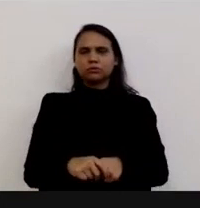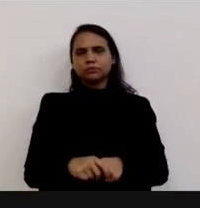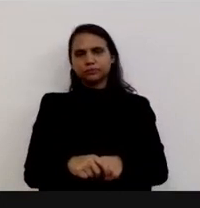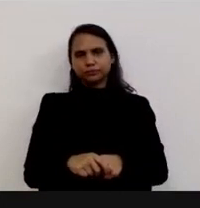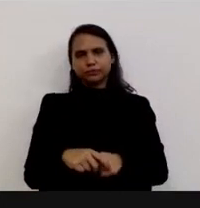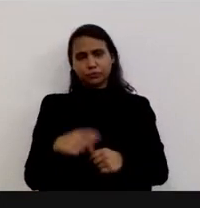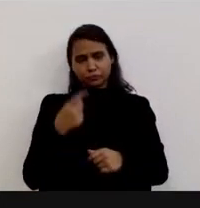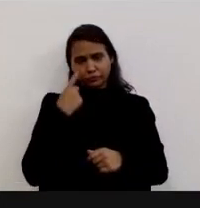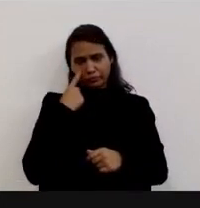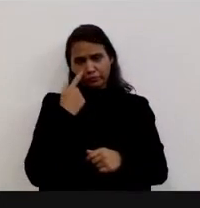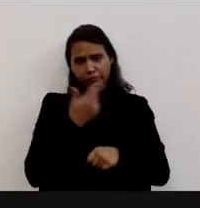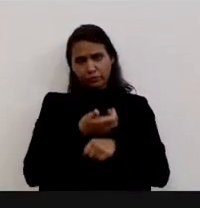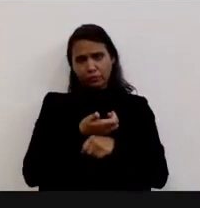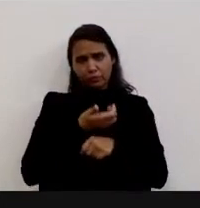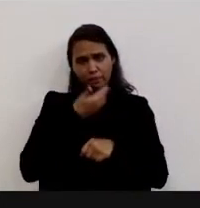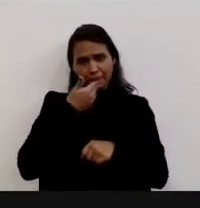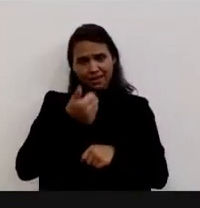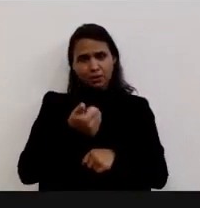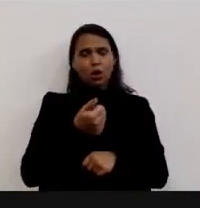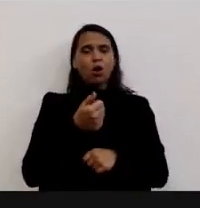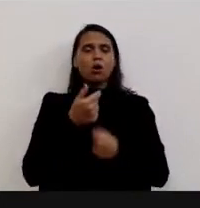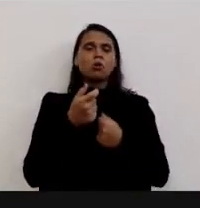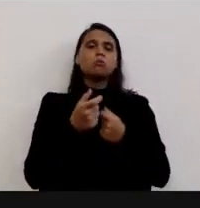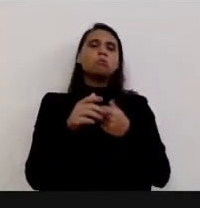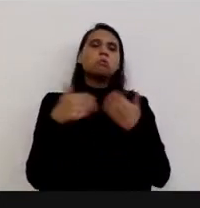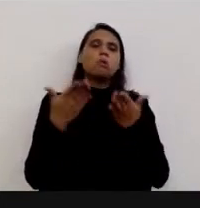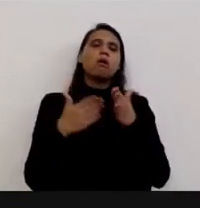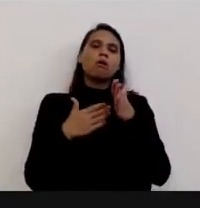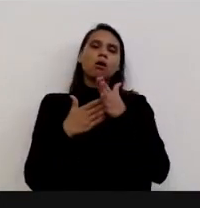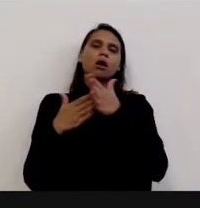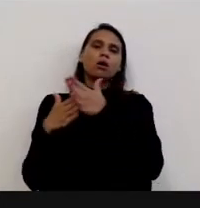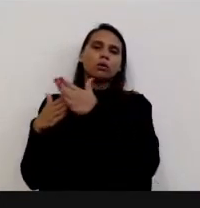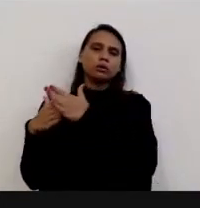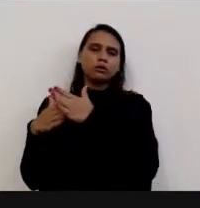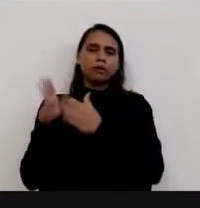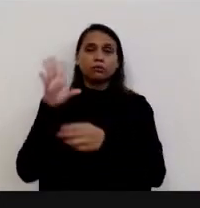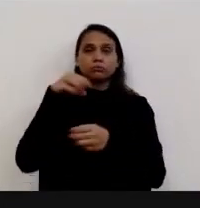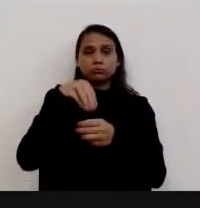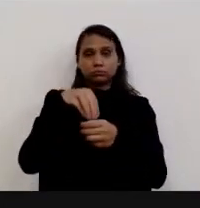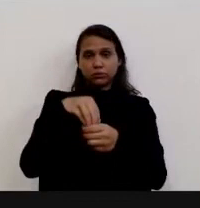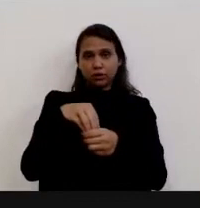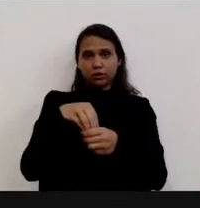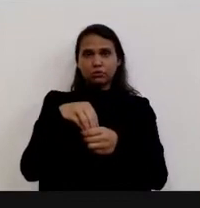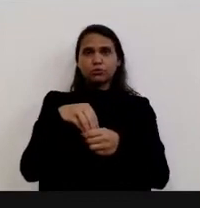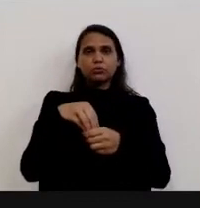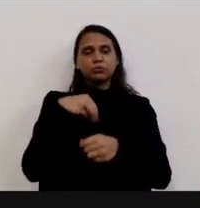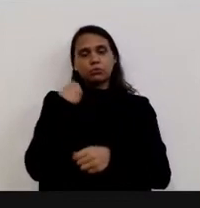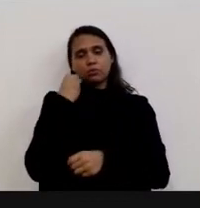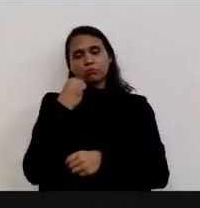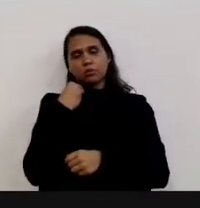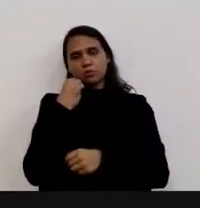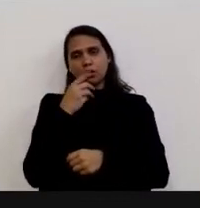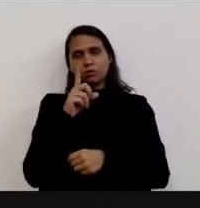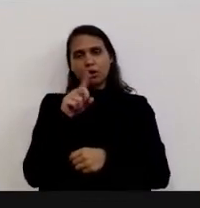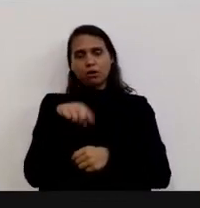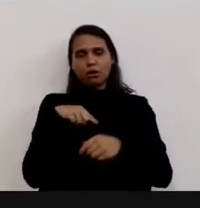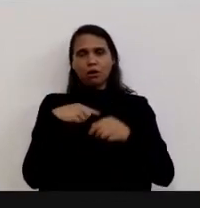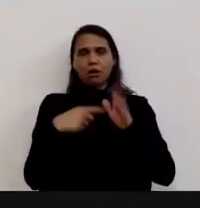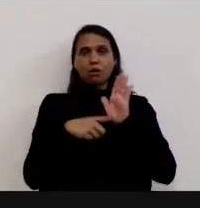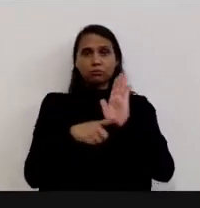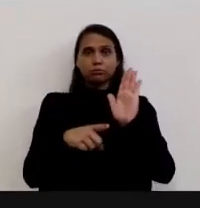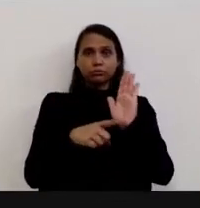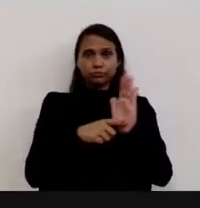intervalo interquartil, né, como é que a gente poderia comportar dentro da amostra. Dá para perceber que é uma grande ajuda